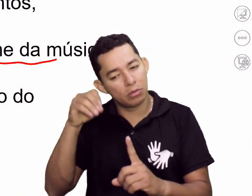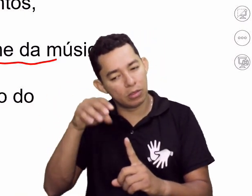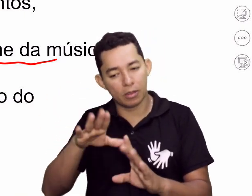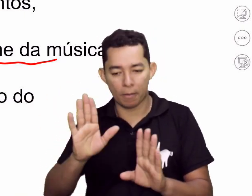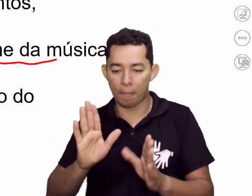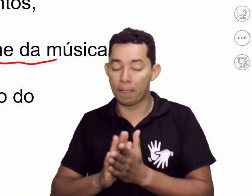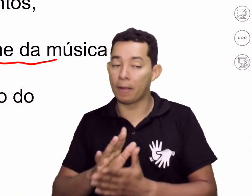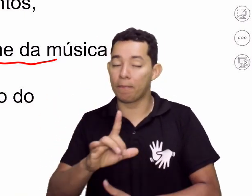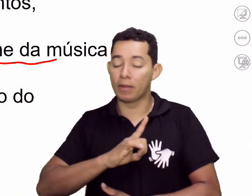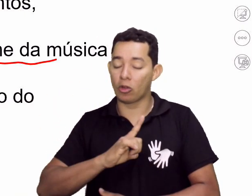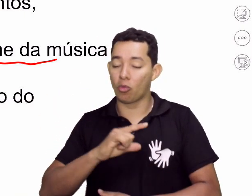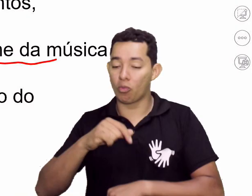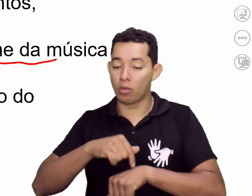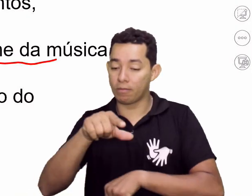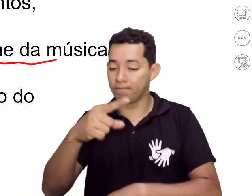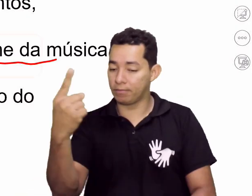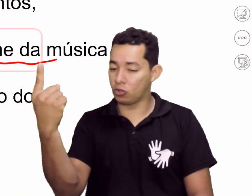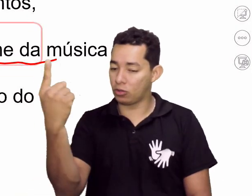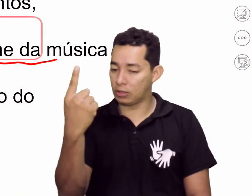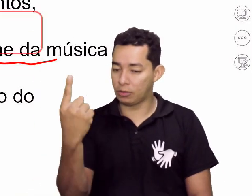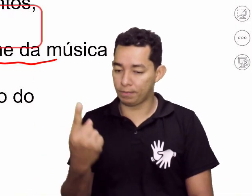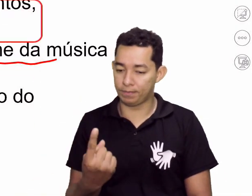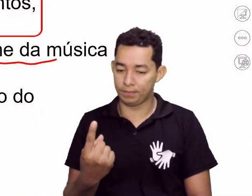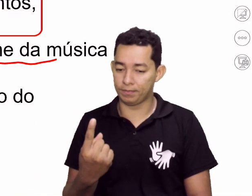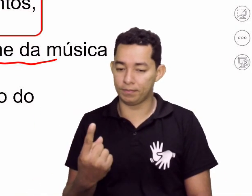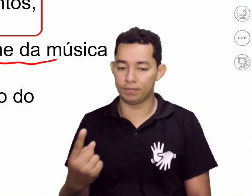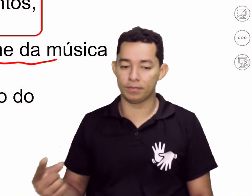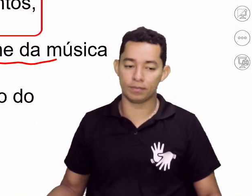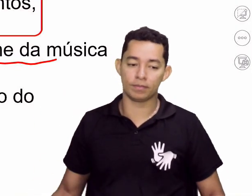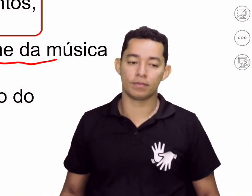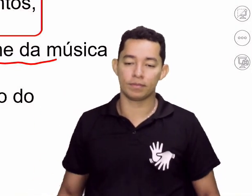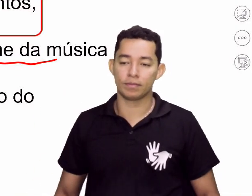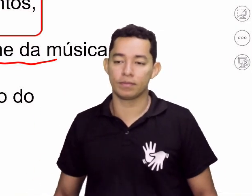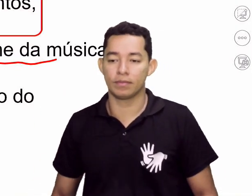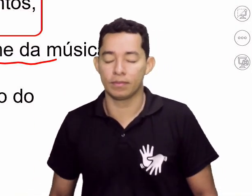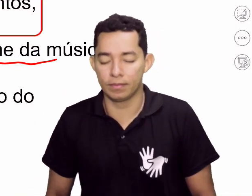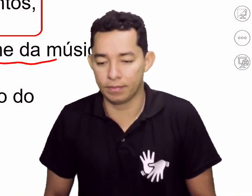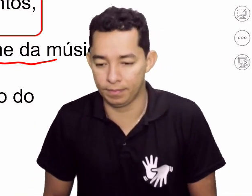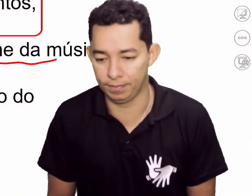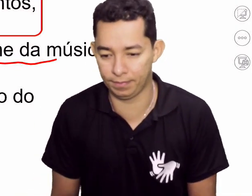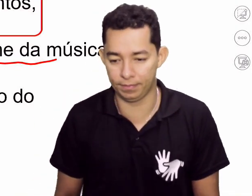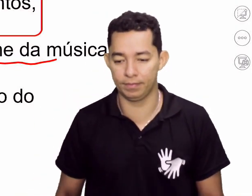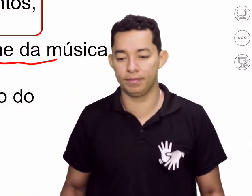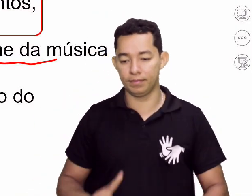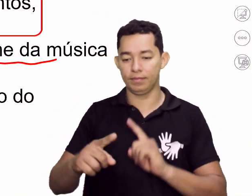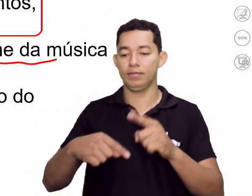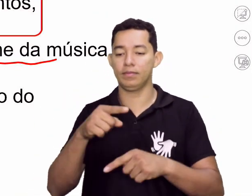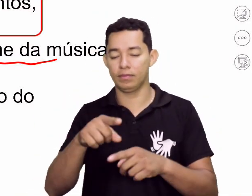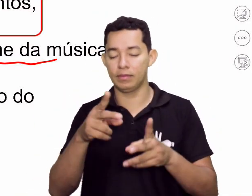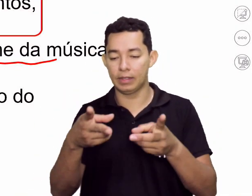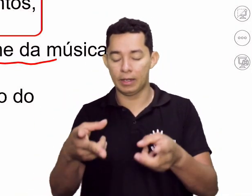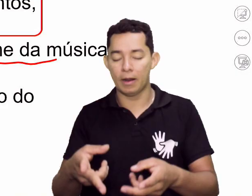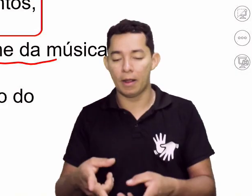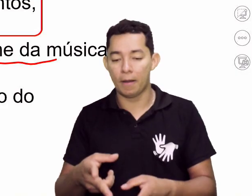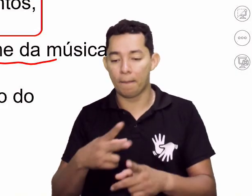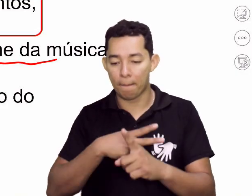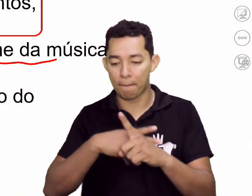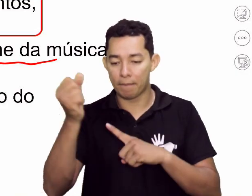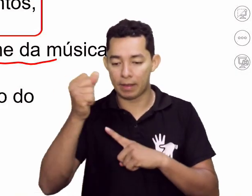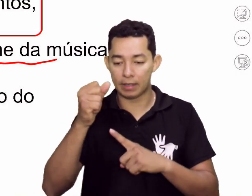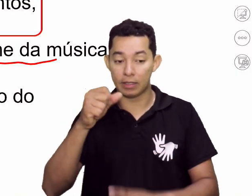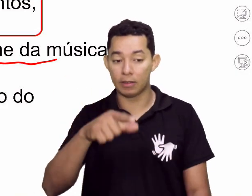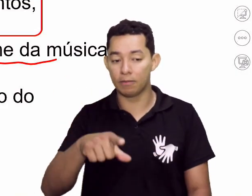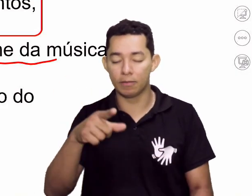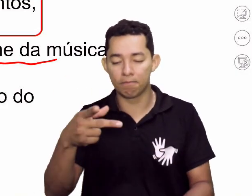você e você. Certo? Então, depois disso aí, que você realmente venceu já, você vê que